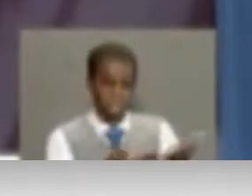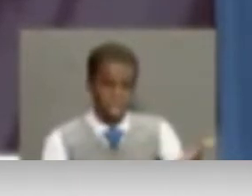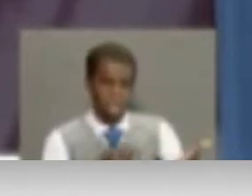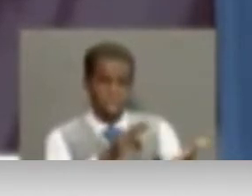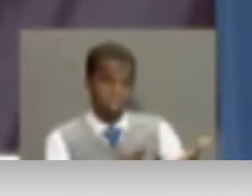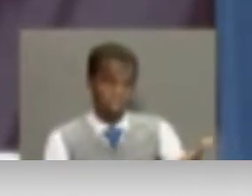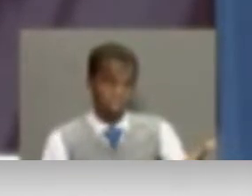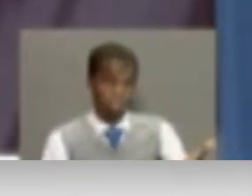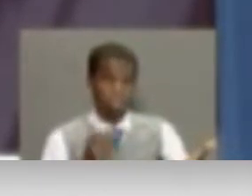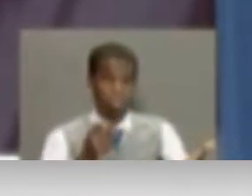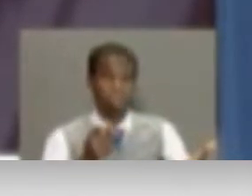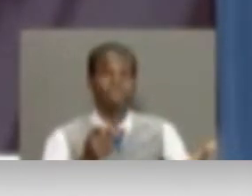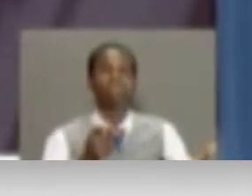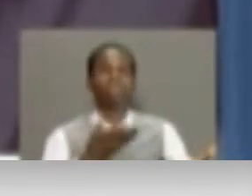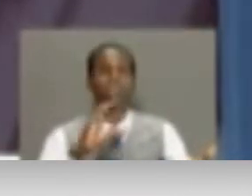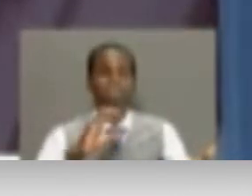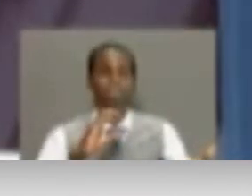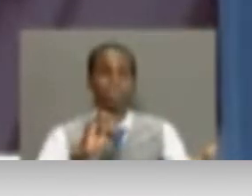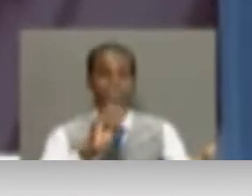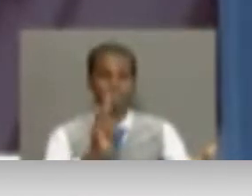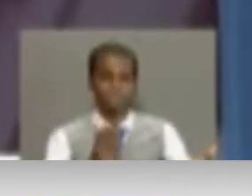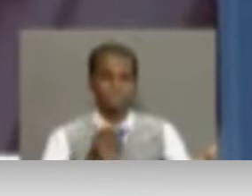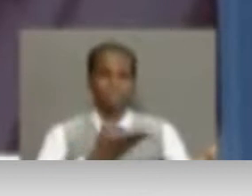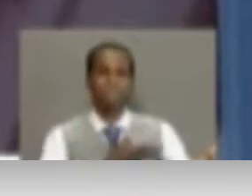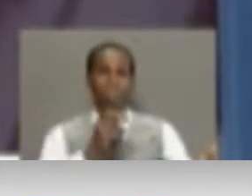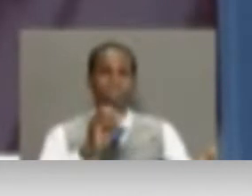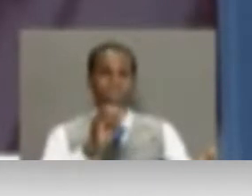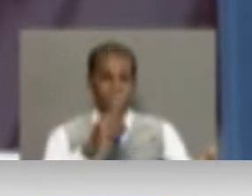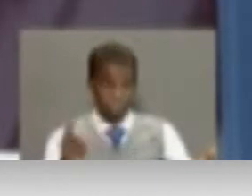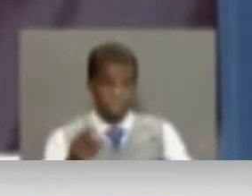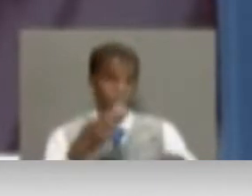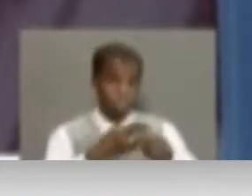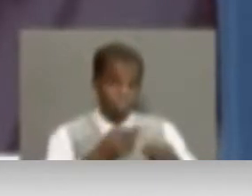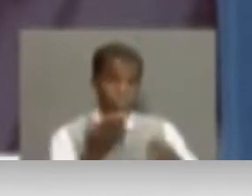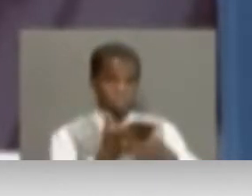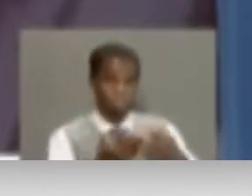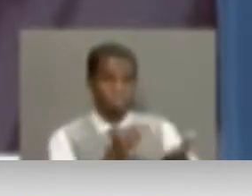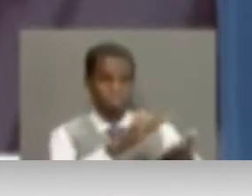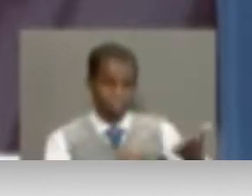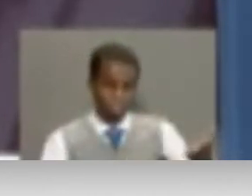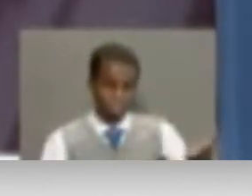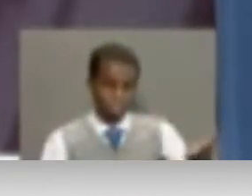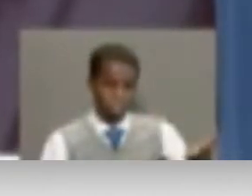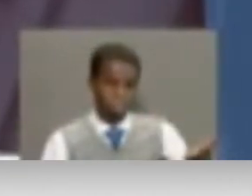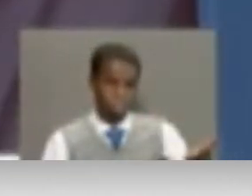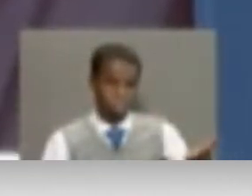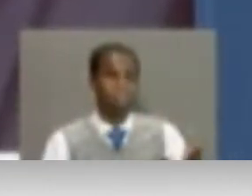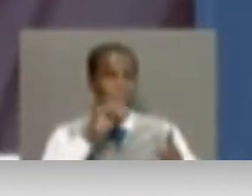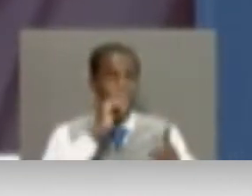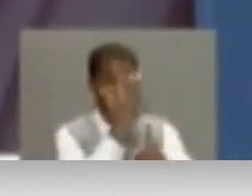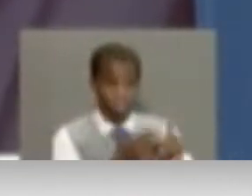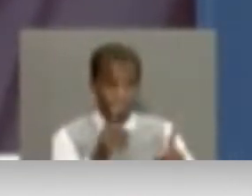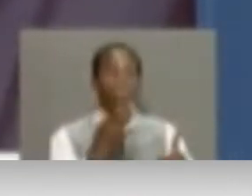acórdão, também penso que poderia ter sido simpático se lessem o voto vencido. Ora,